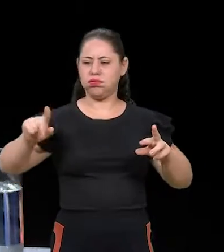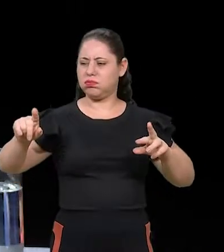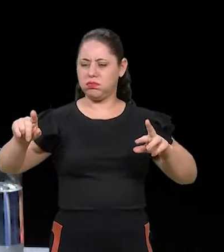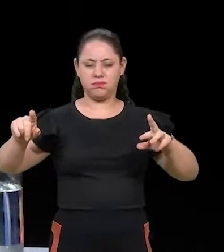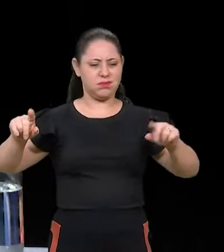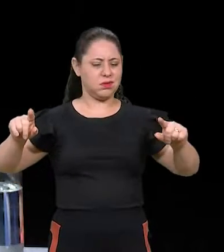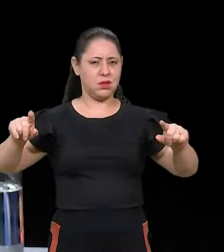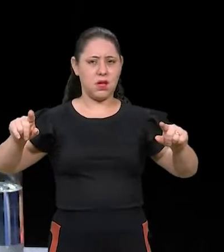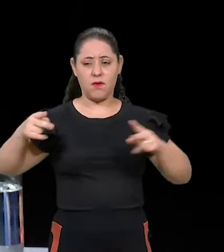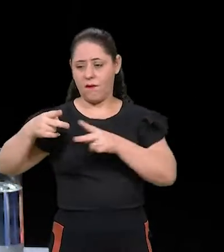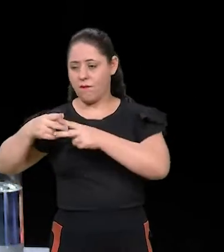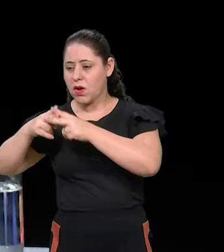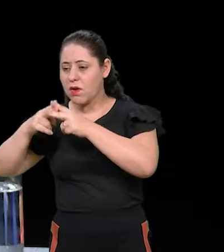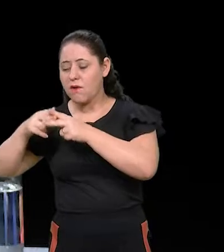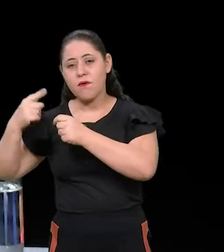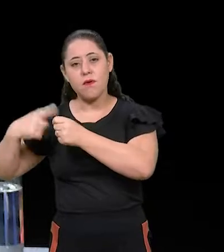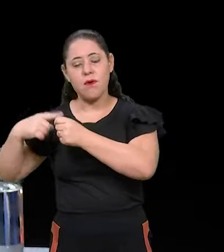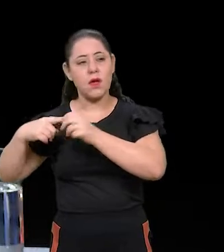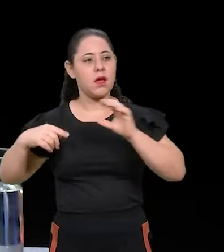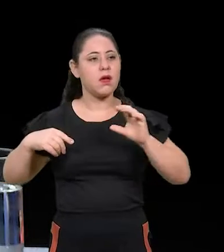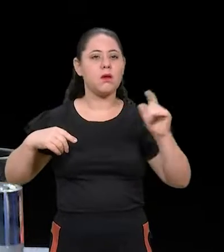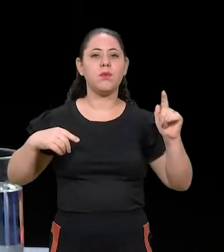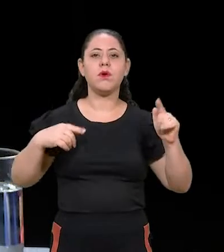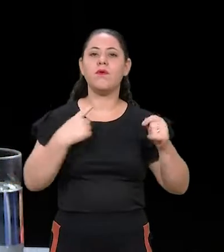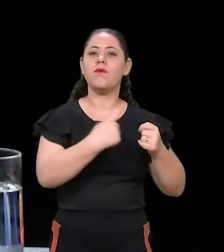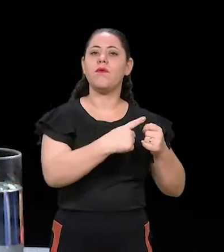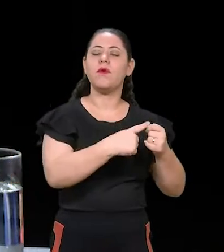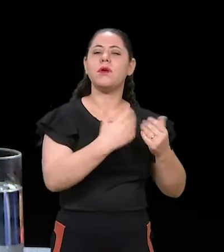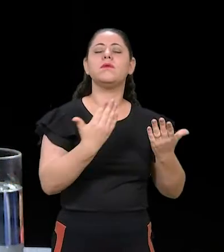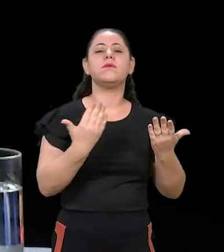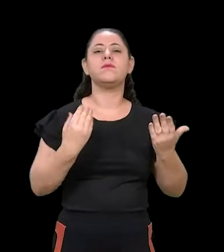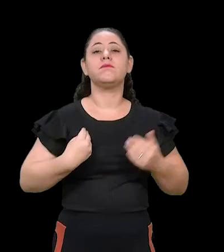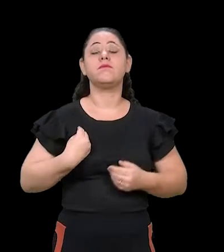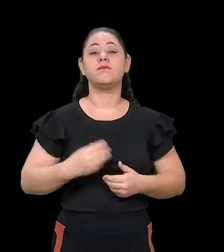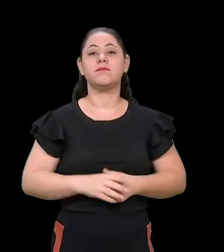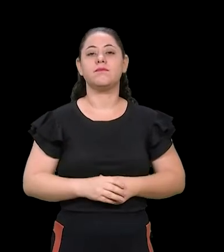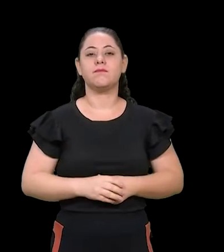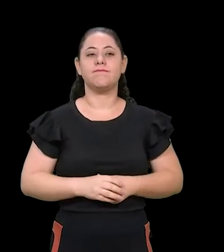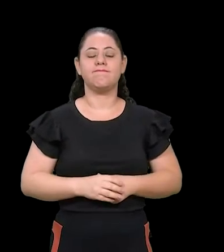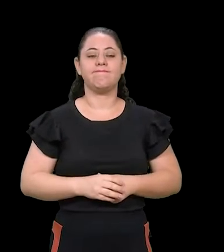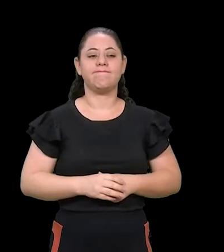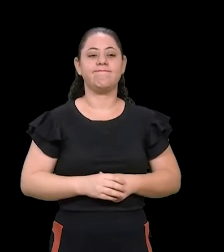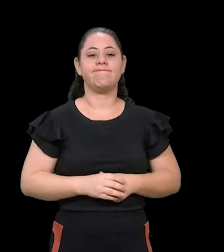assim contrastante entre viver no interior do estado e viver na capital?